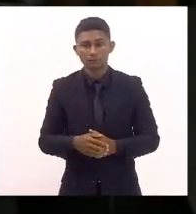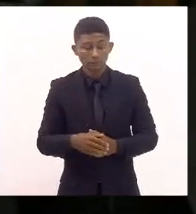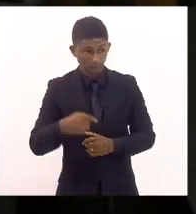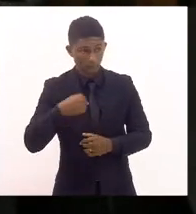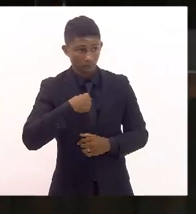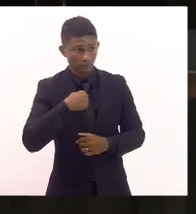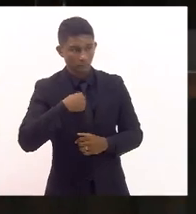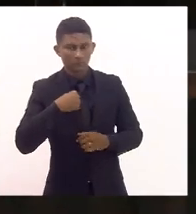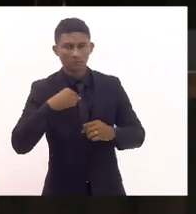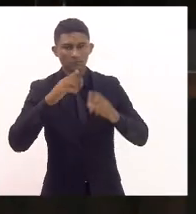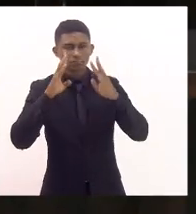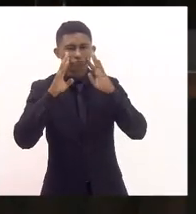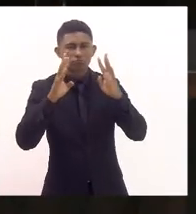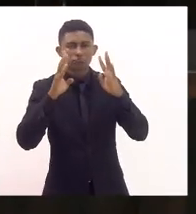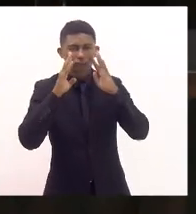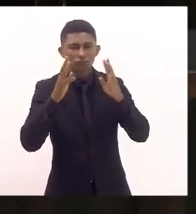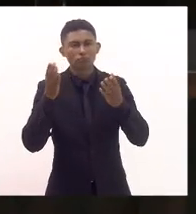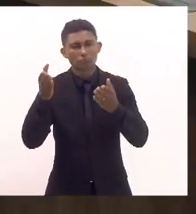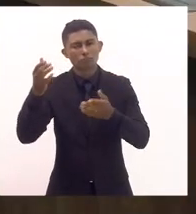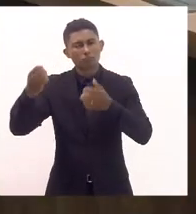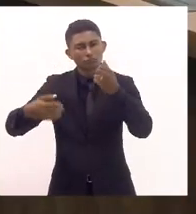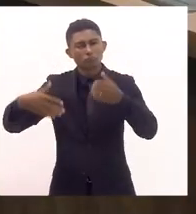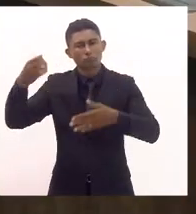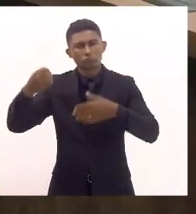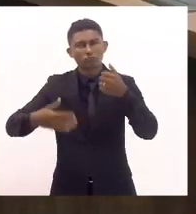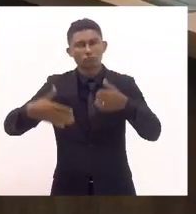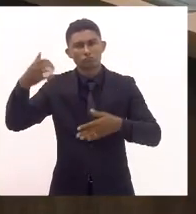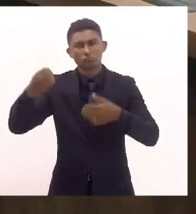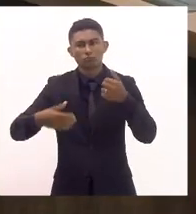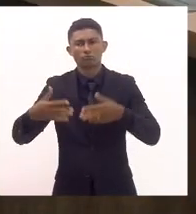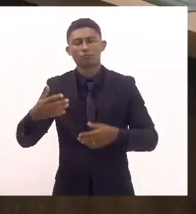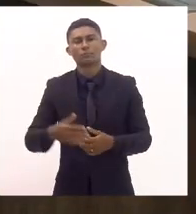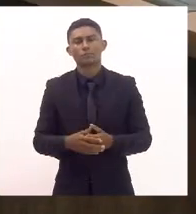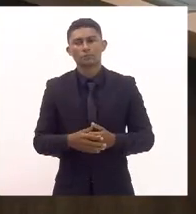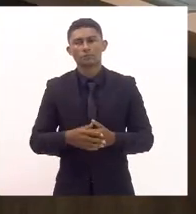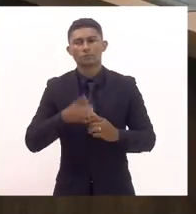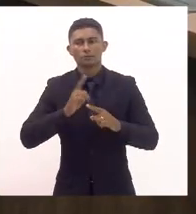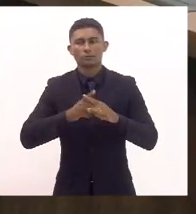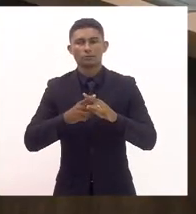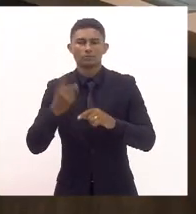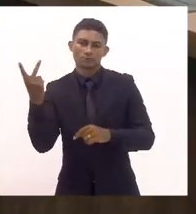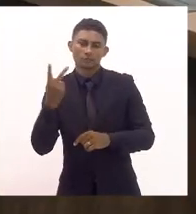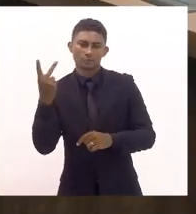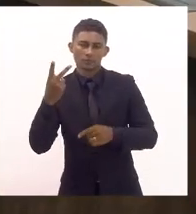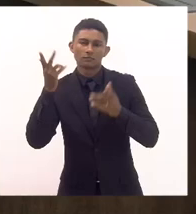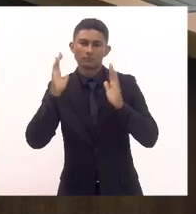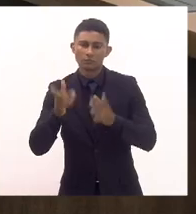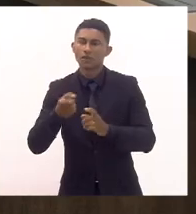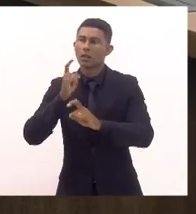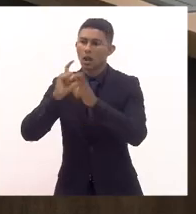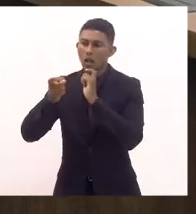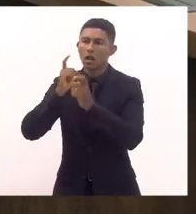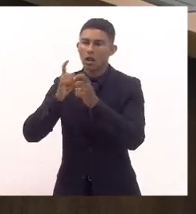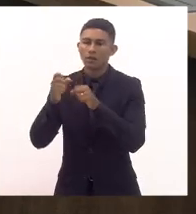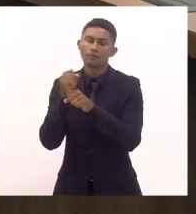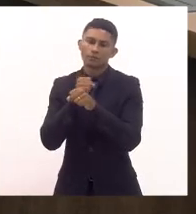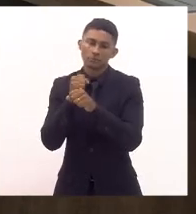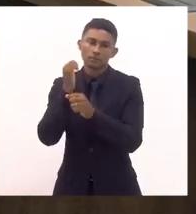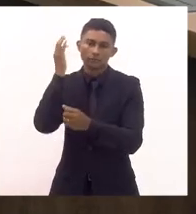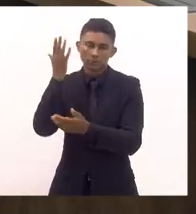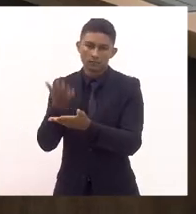atenção eu gostaria de vossa excelência em função de vários debate que temos feito Hospital nesses últimos